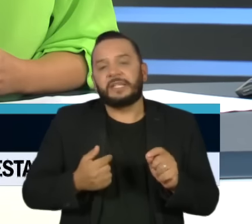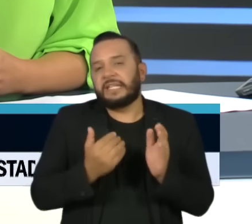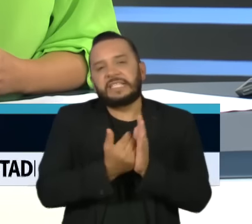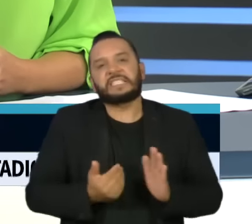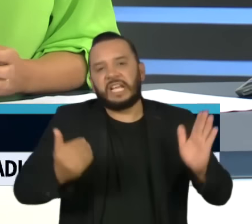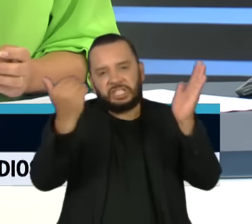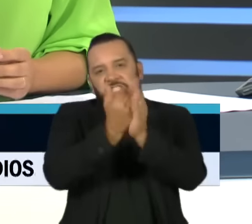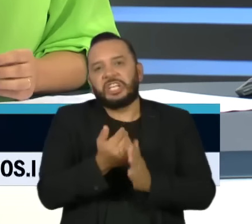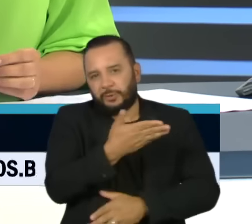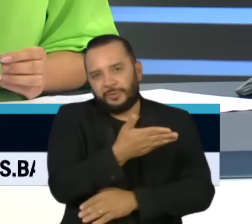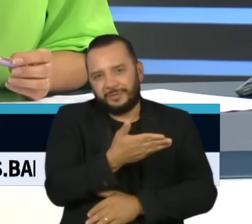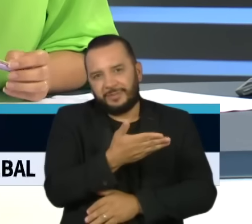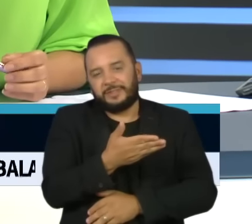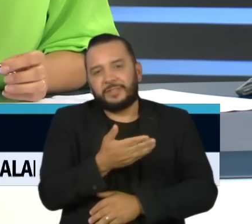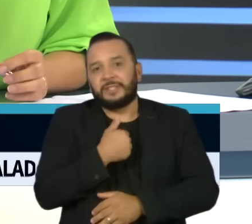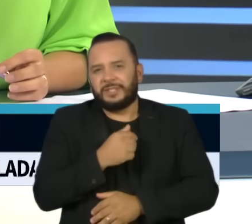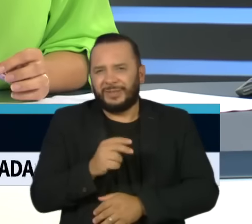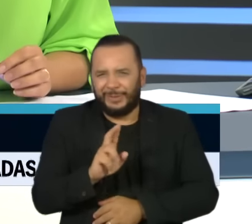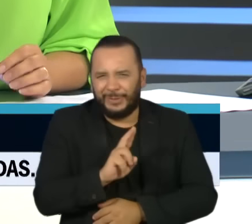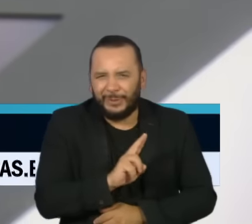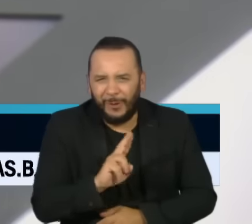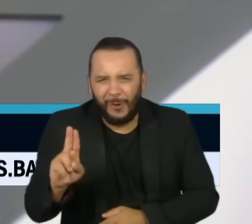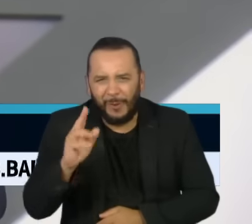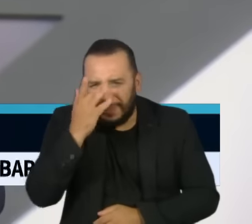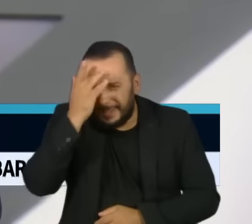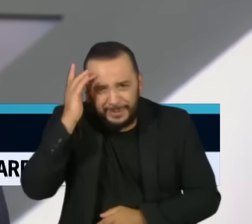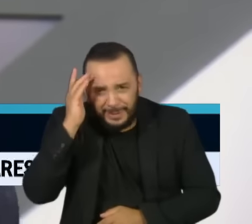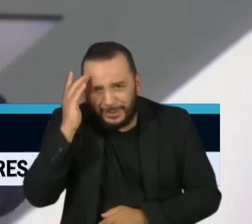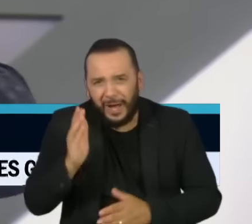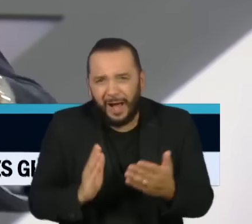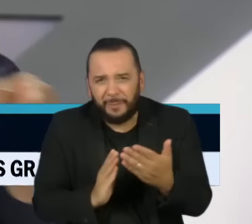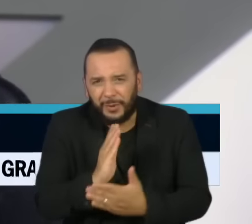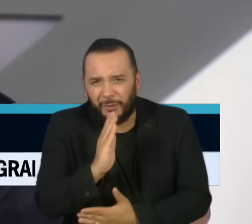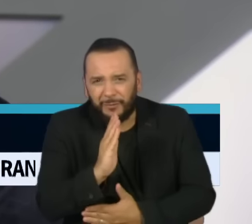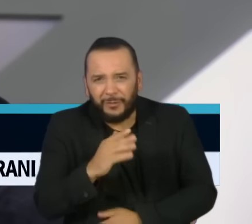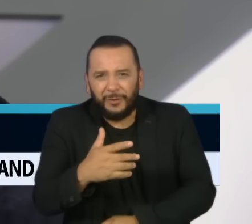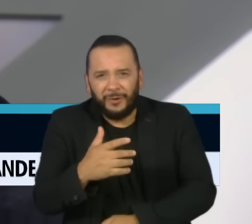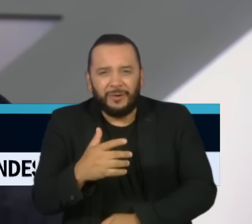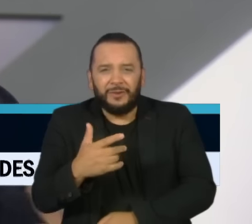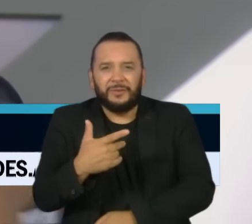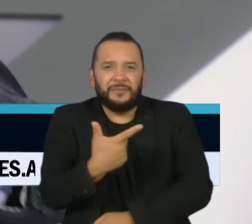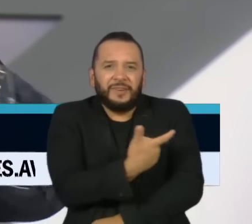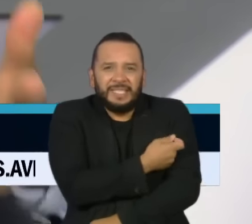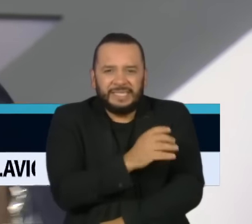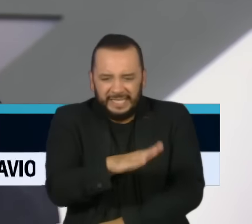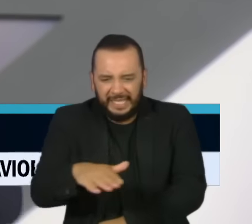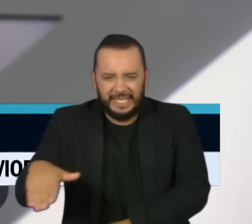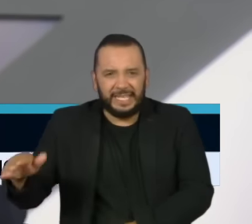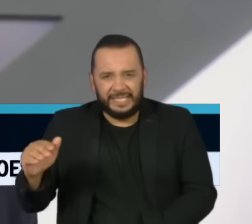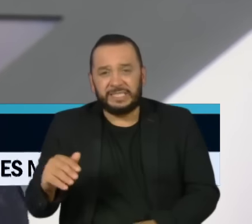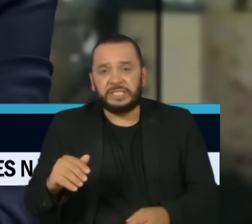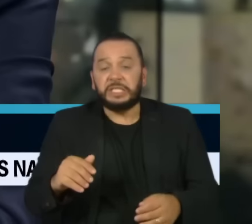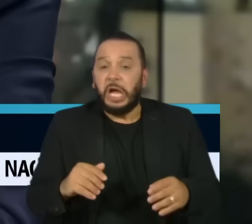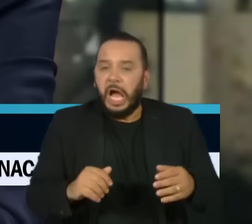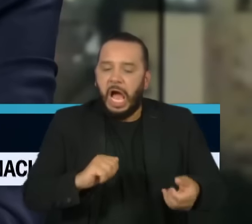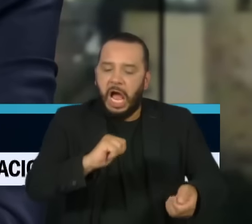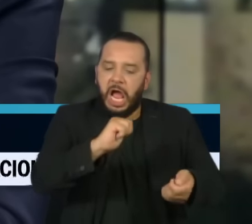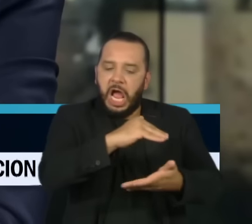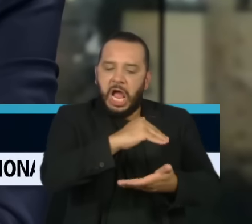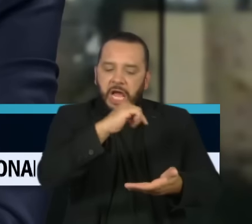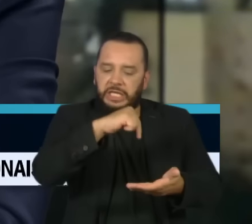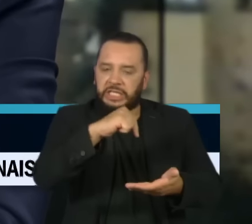muito bem. Ele disse que vai pegar o nome das pessoas que aprovaram a medida do Anvisa e vai publicizar para que a sua seita possa,